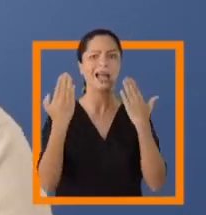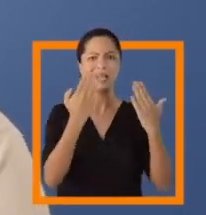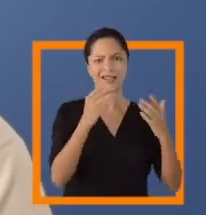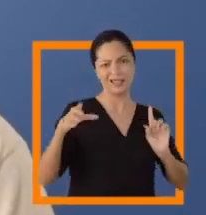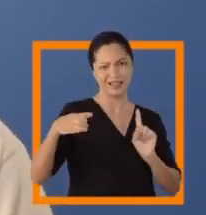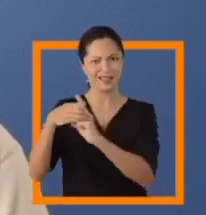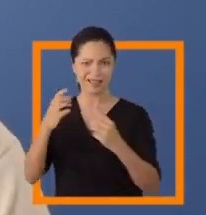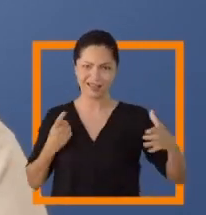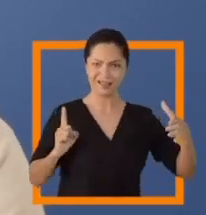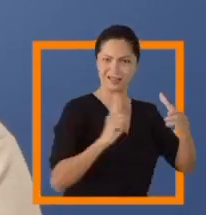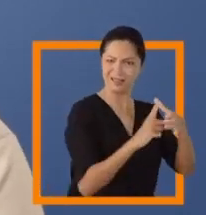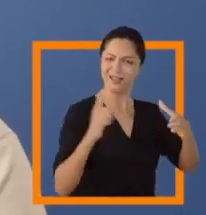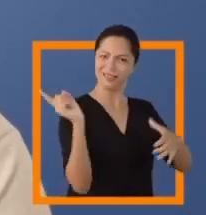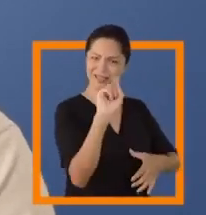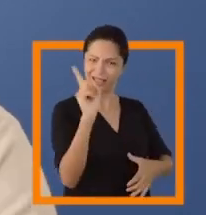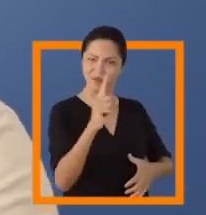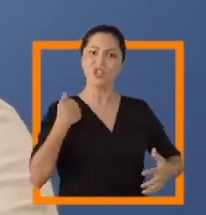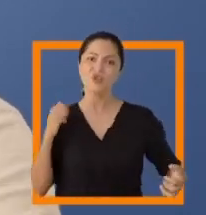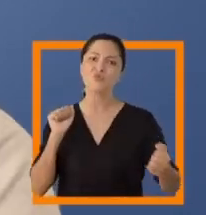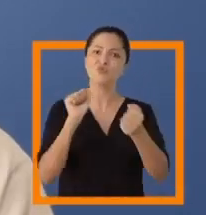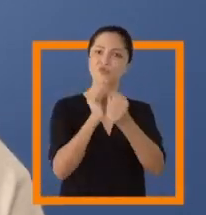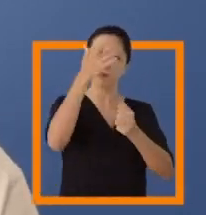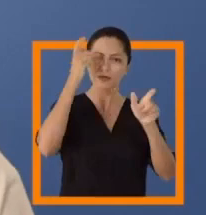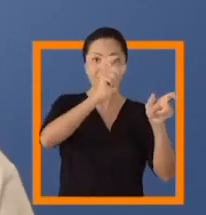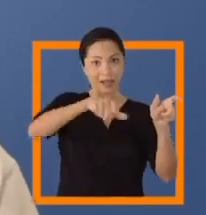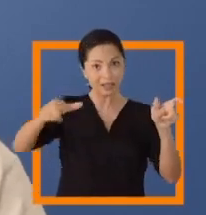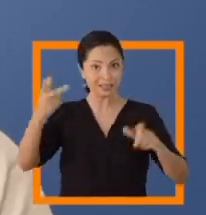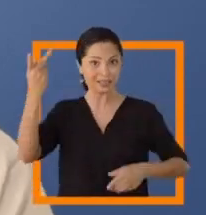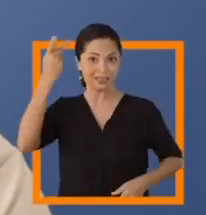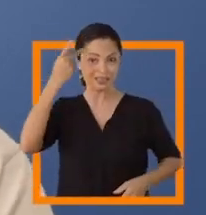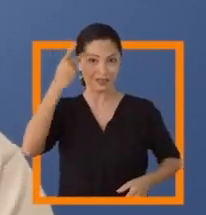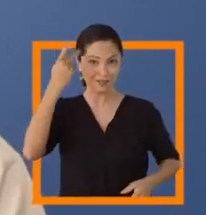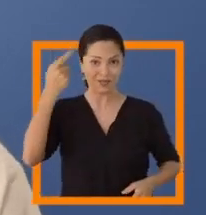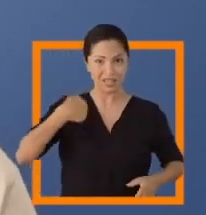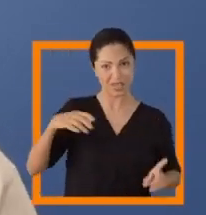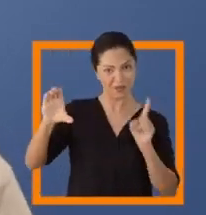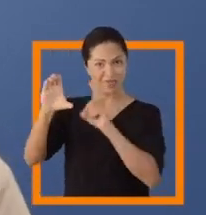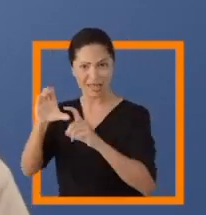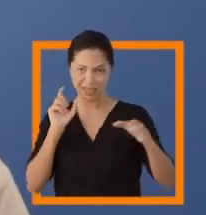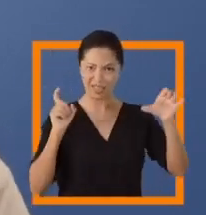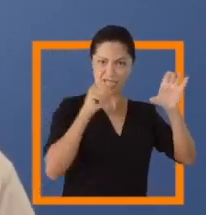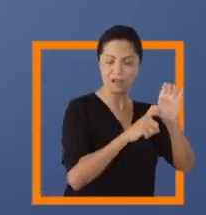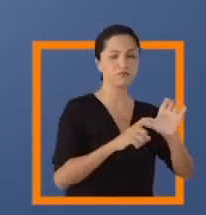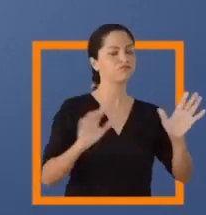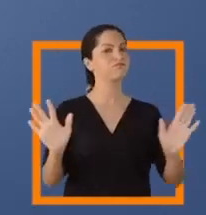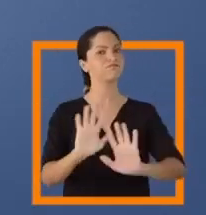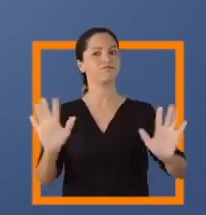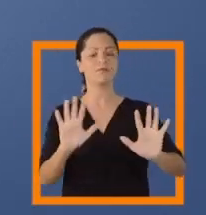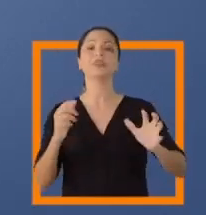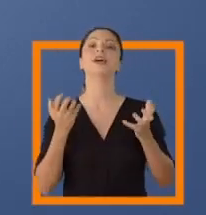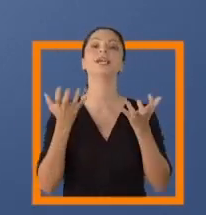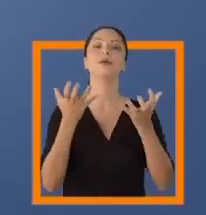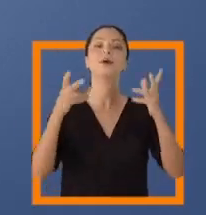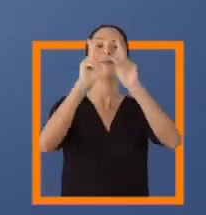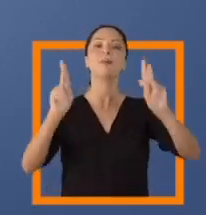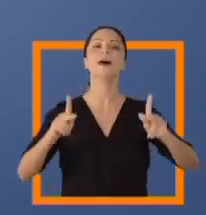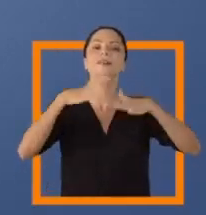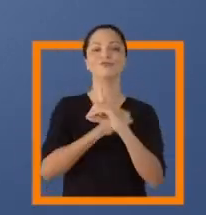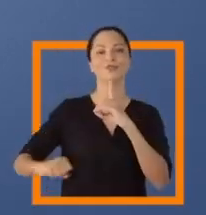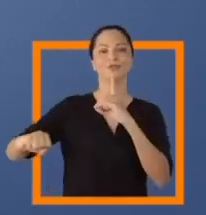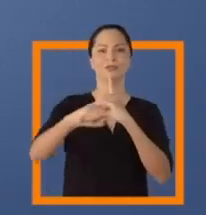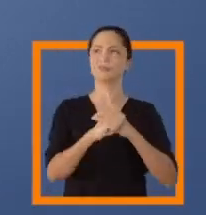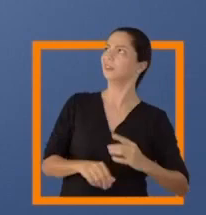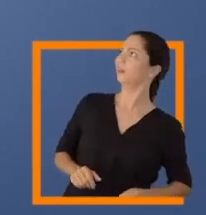ponta, nem a outra. Eu jogo no time da população de São Paulo. E eu não tenho rabo preso com ninguém. Eu quero é a paz